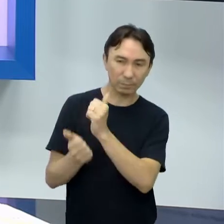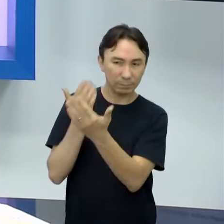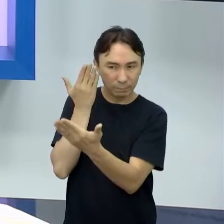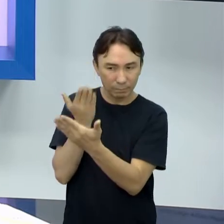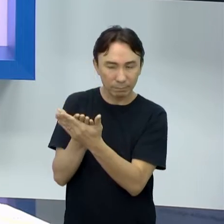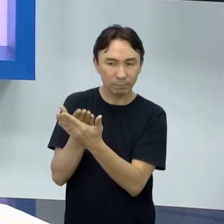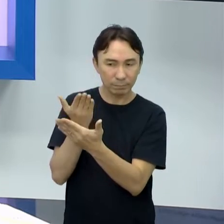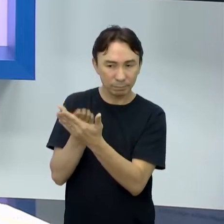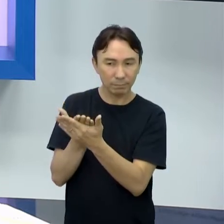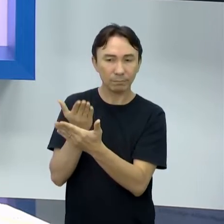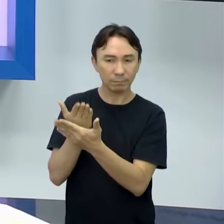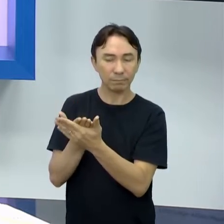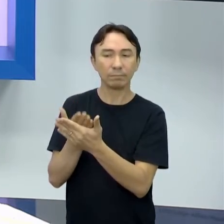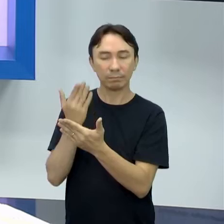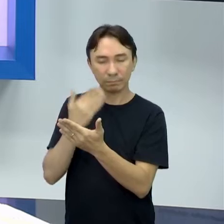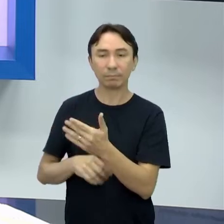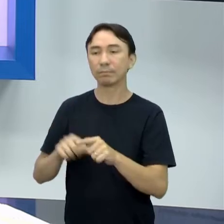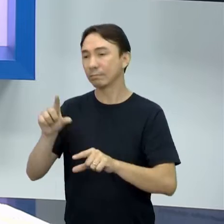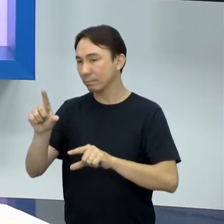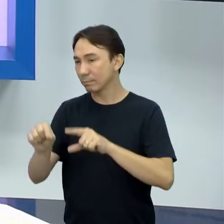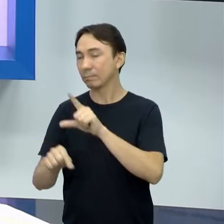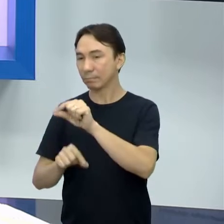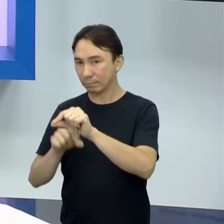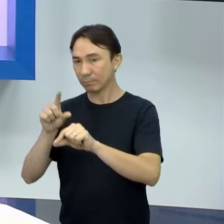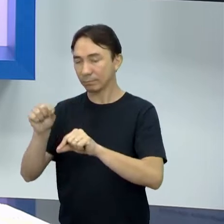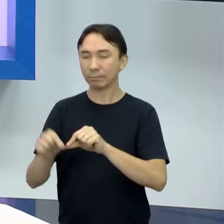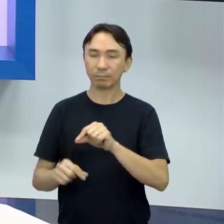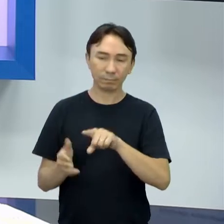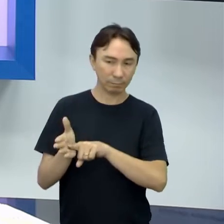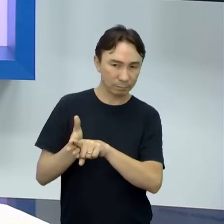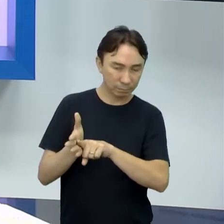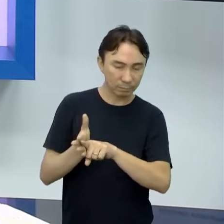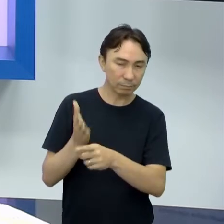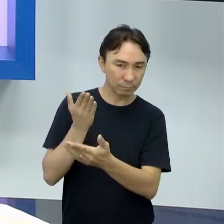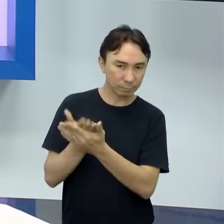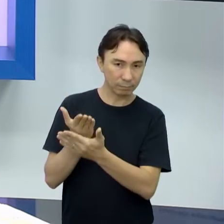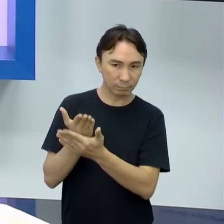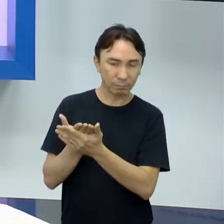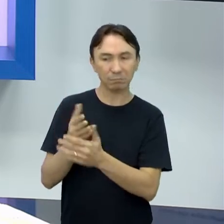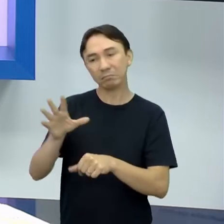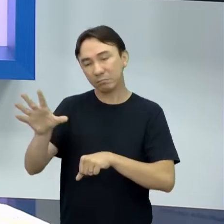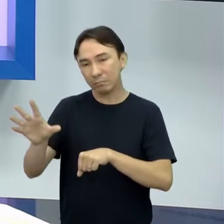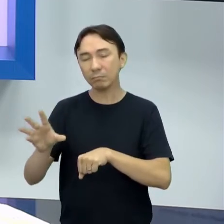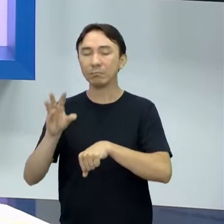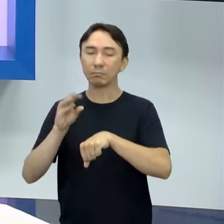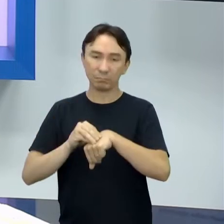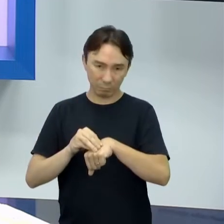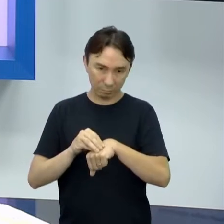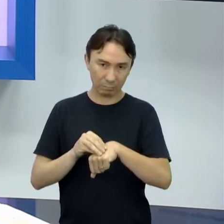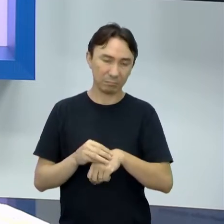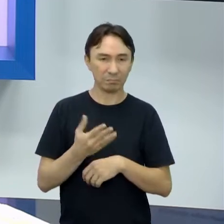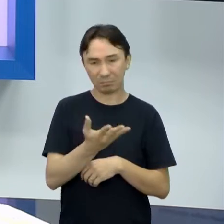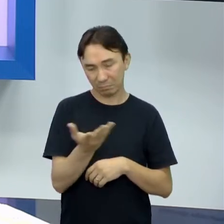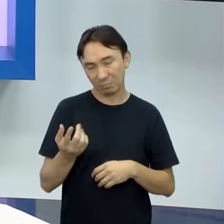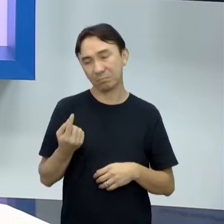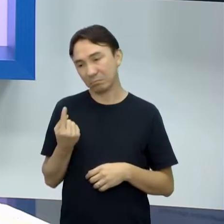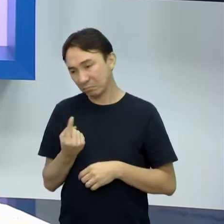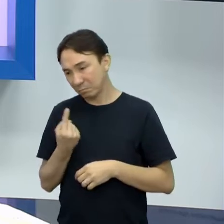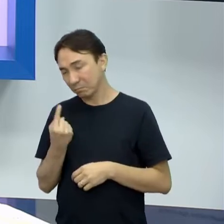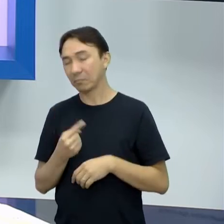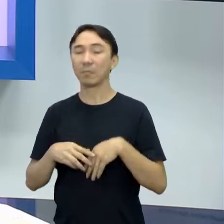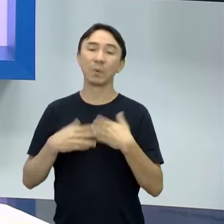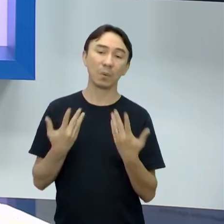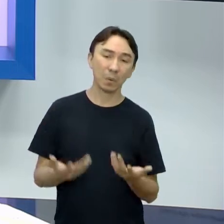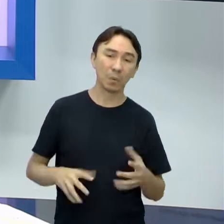estudadas, observadas, pesquisadas por cada um de vocês, ou de forma individual ou de forma em grupo.